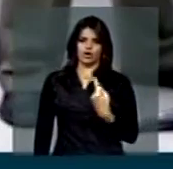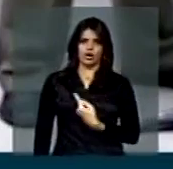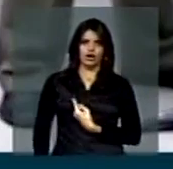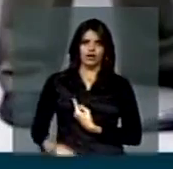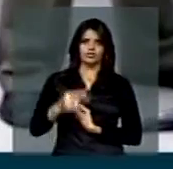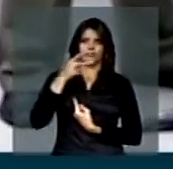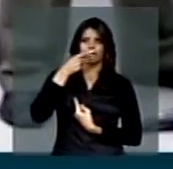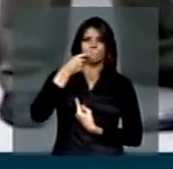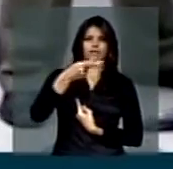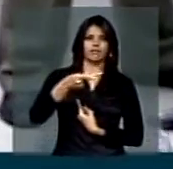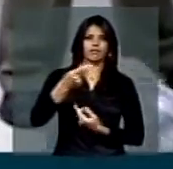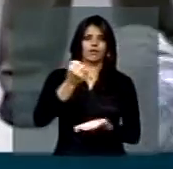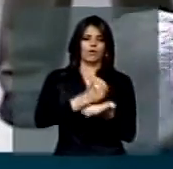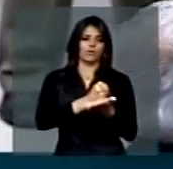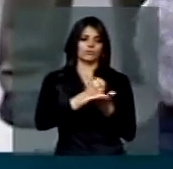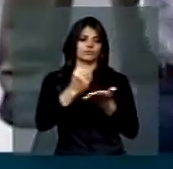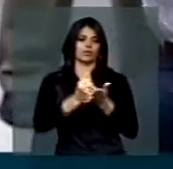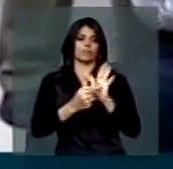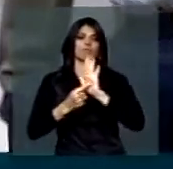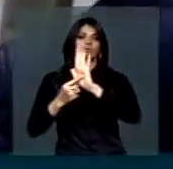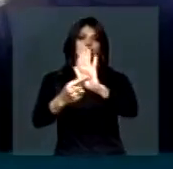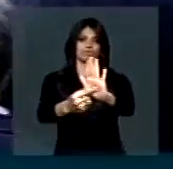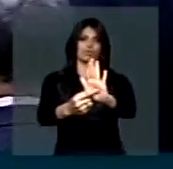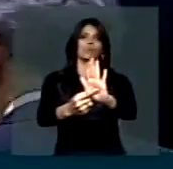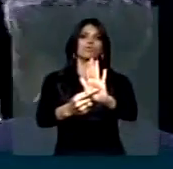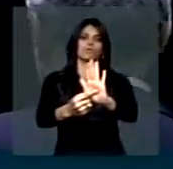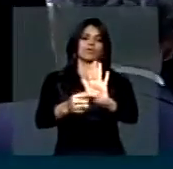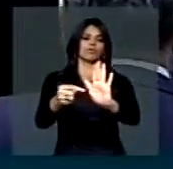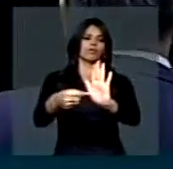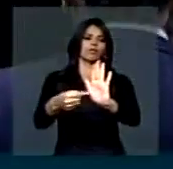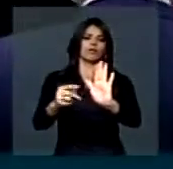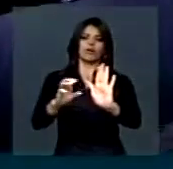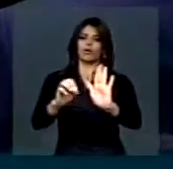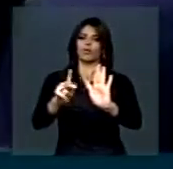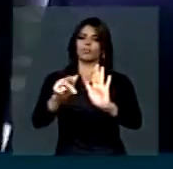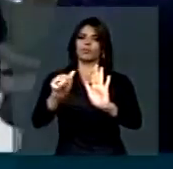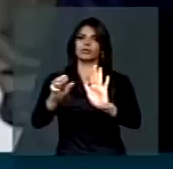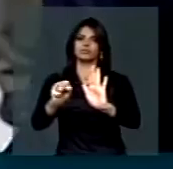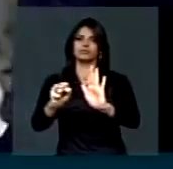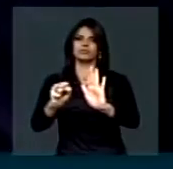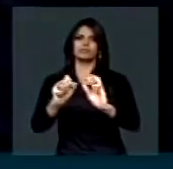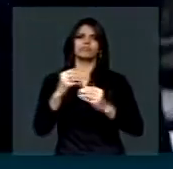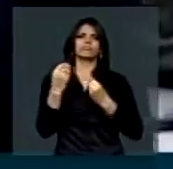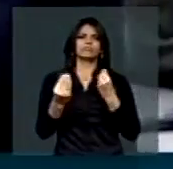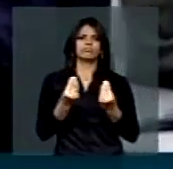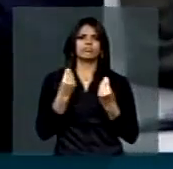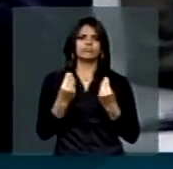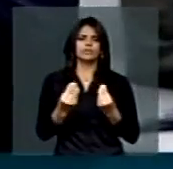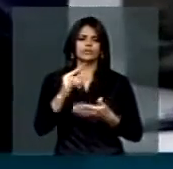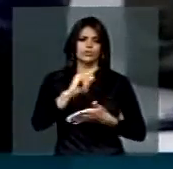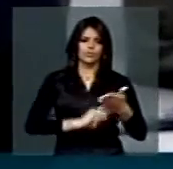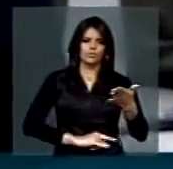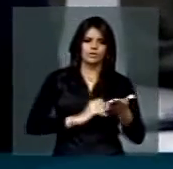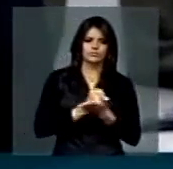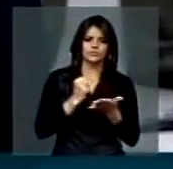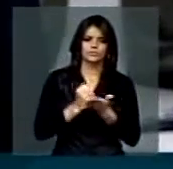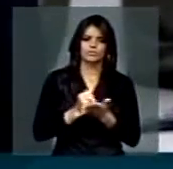o contrato que ele mostrou aqui, que a doutora Romana mostrou, não é com a OPAS. Se isso for verdade,